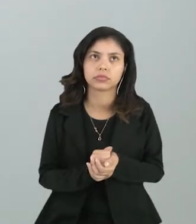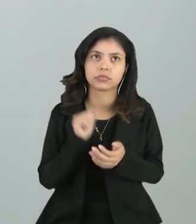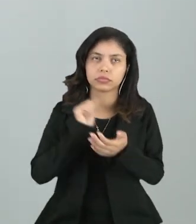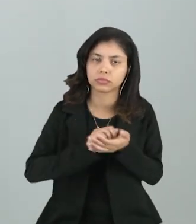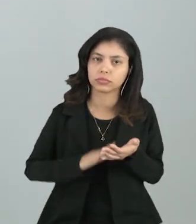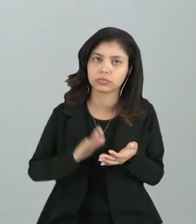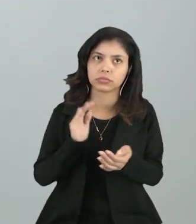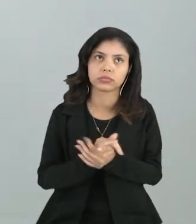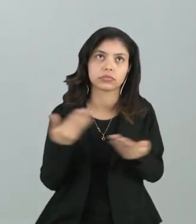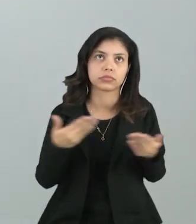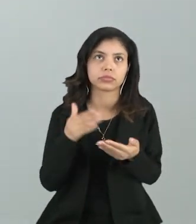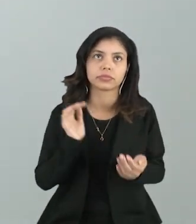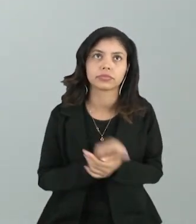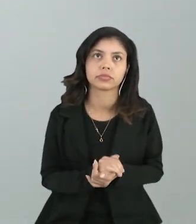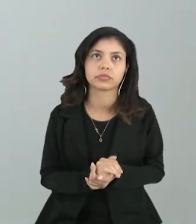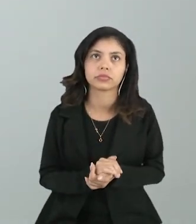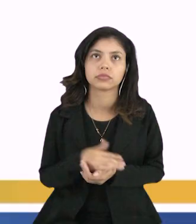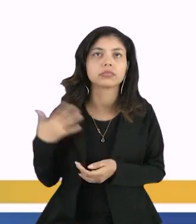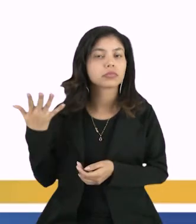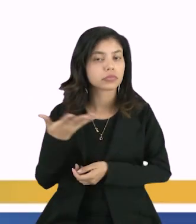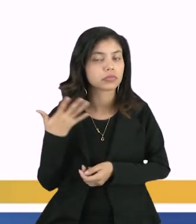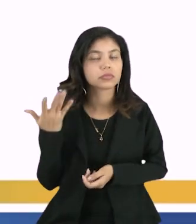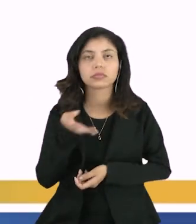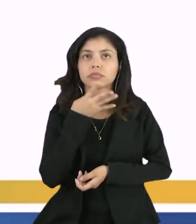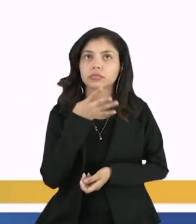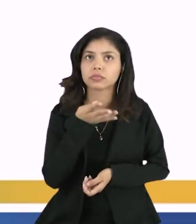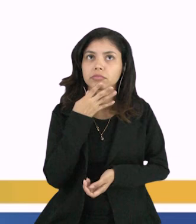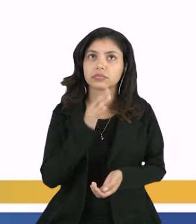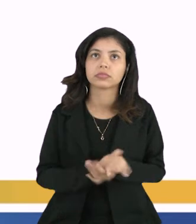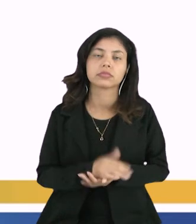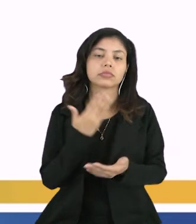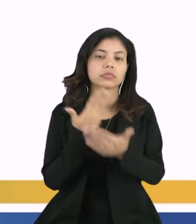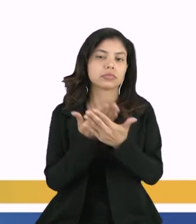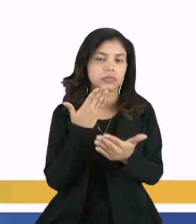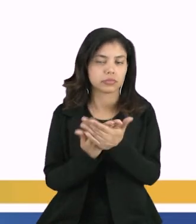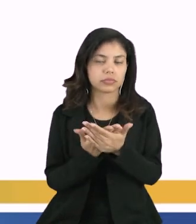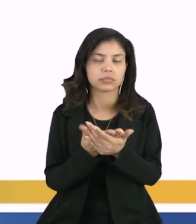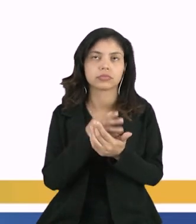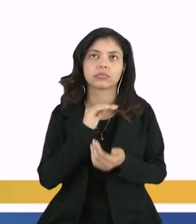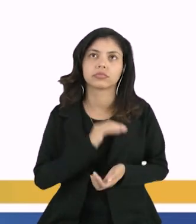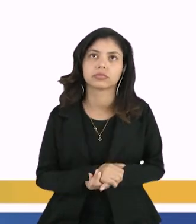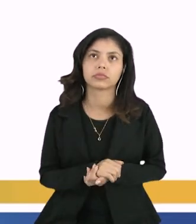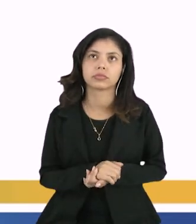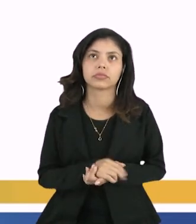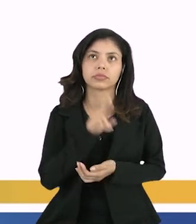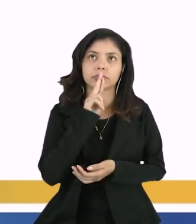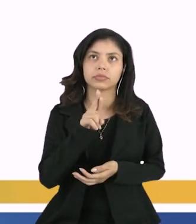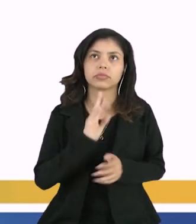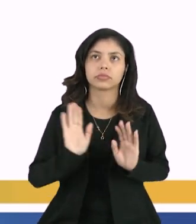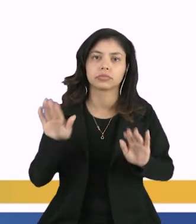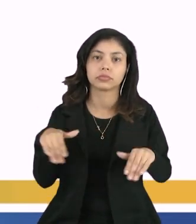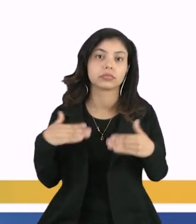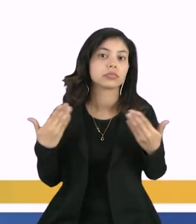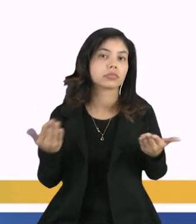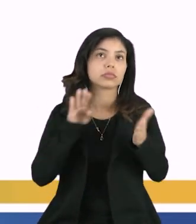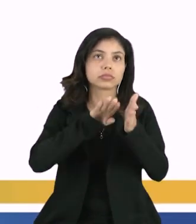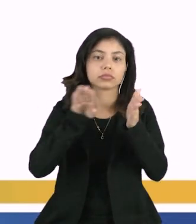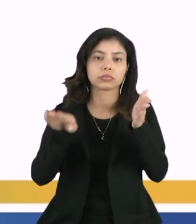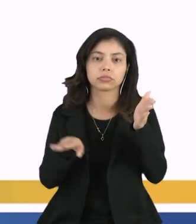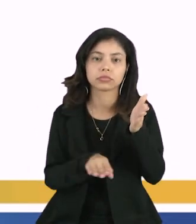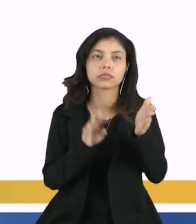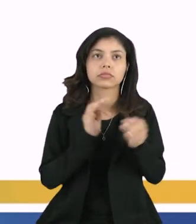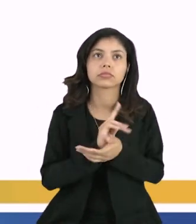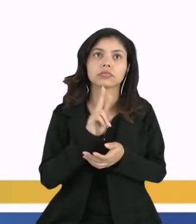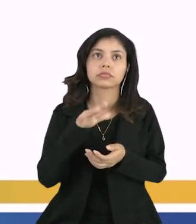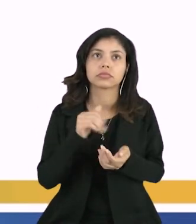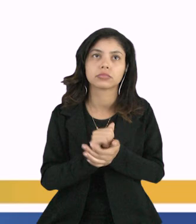nosso exercitando de hoje. Vamos lá! Com base no seu conhecimento e no que acabamos de estudar, responda. Qual